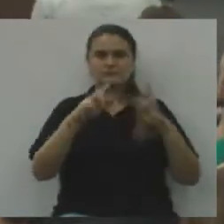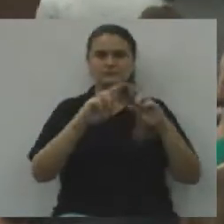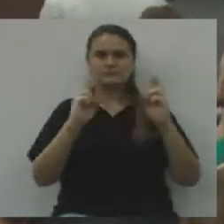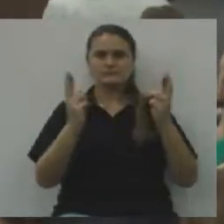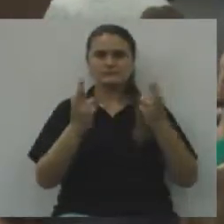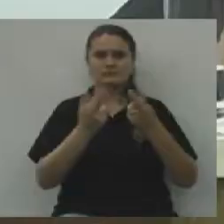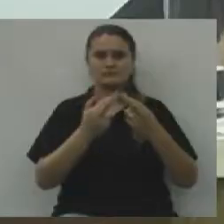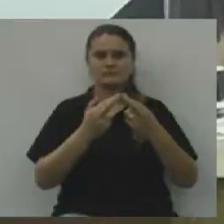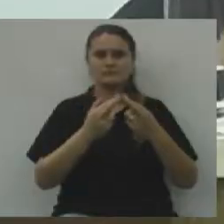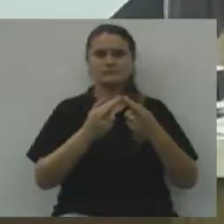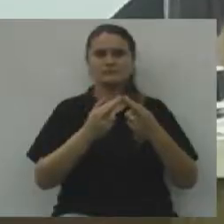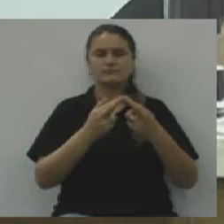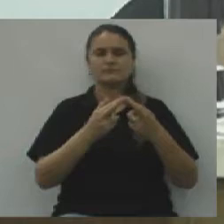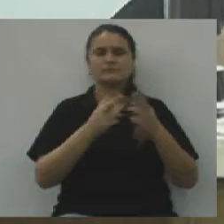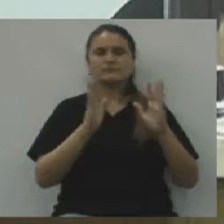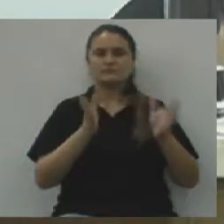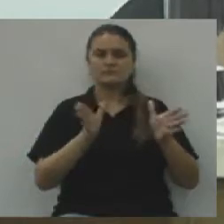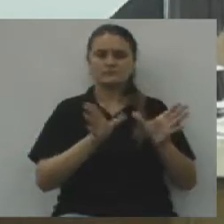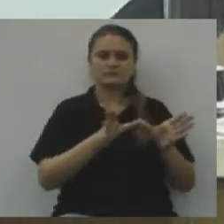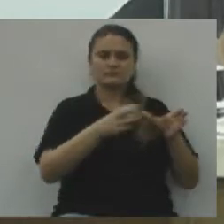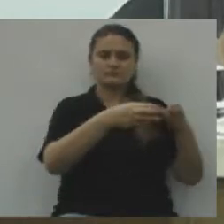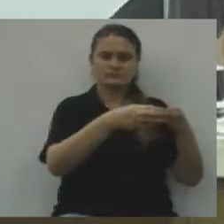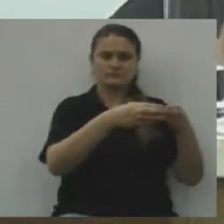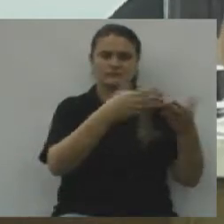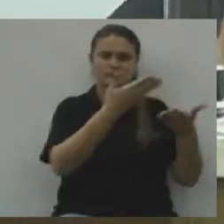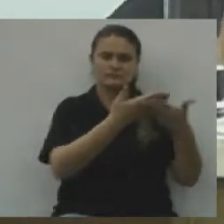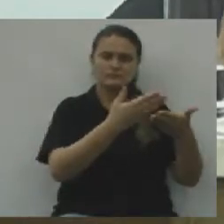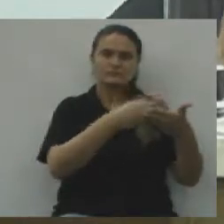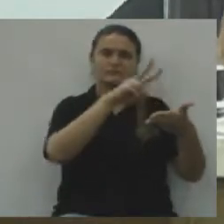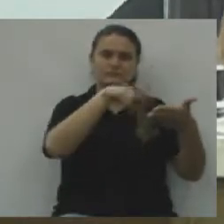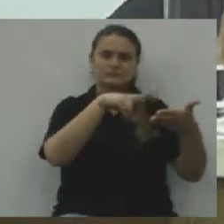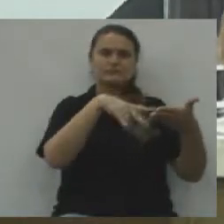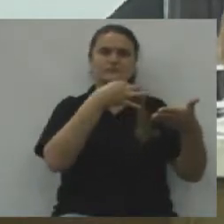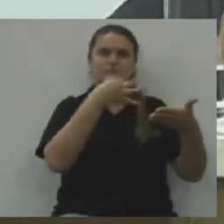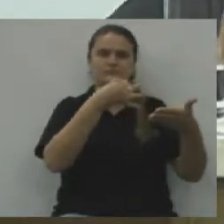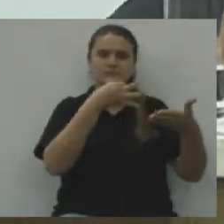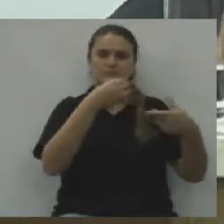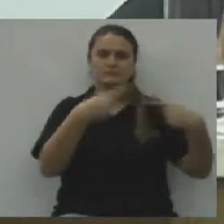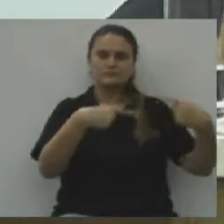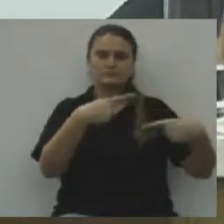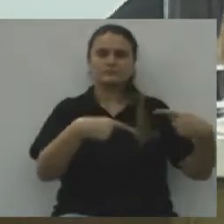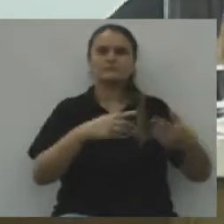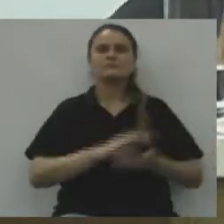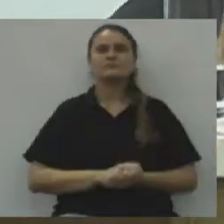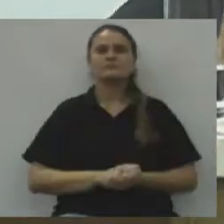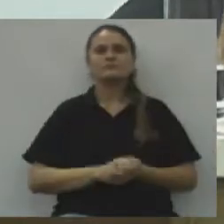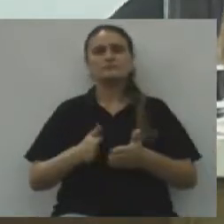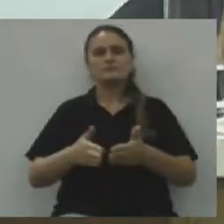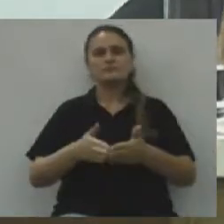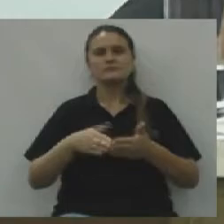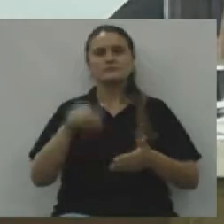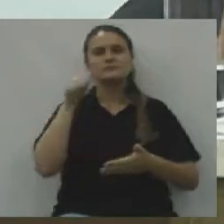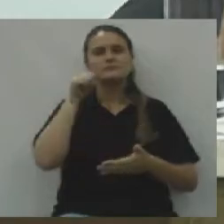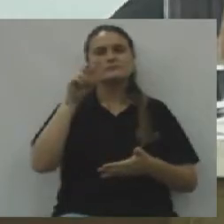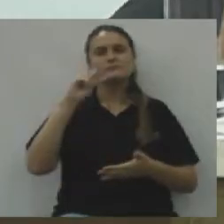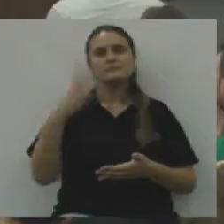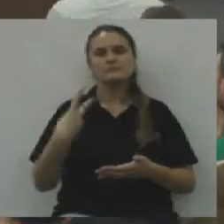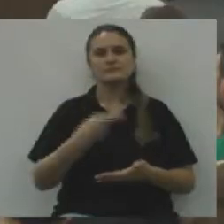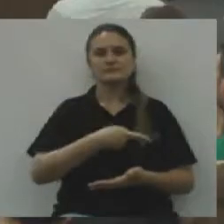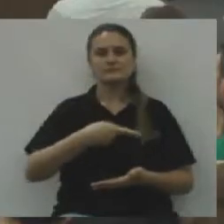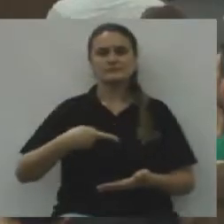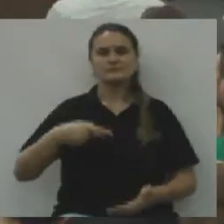reunião ordinária são despachados para as comissões para os devidos pareceres. Solicito à vereadora pastora